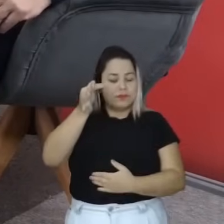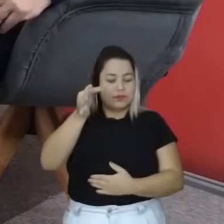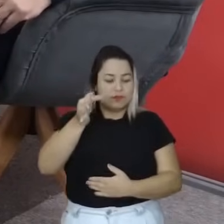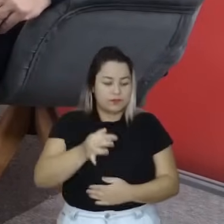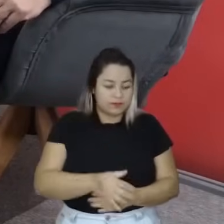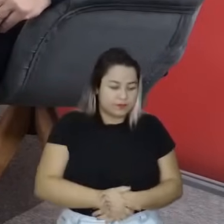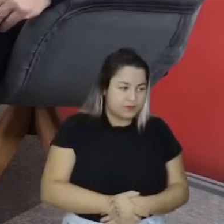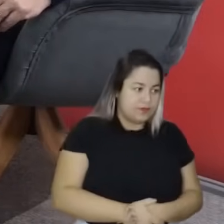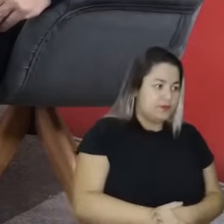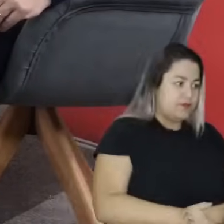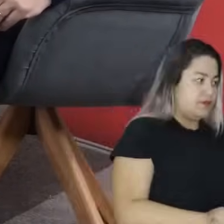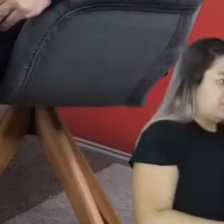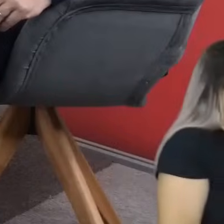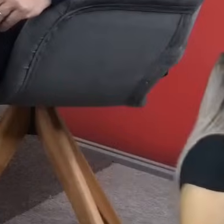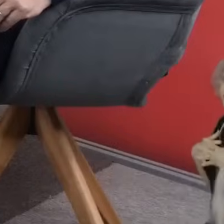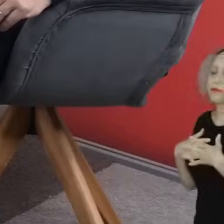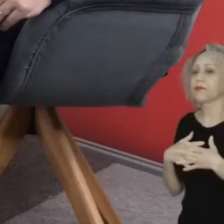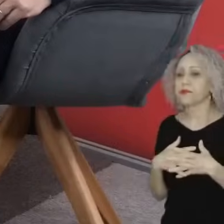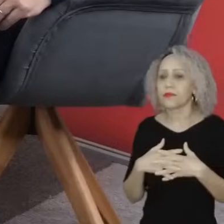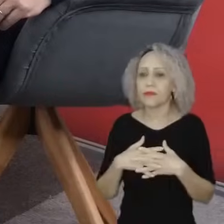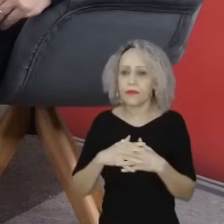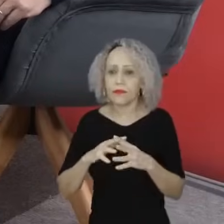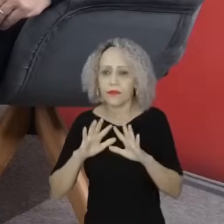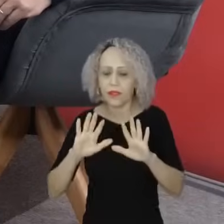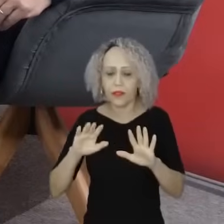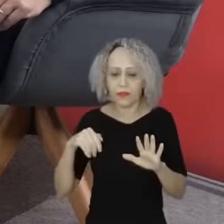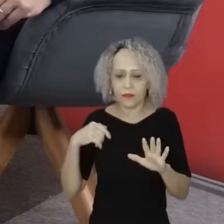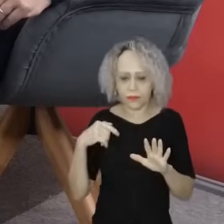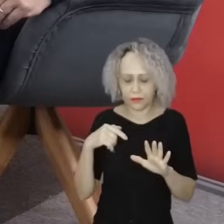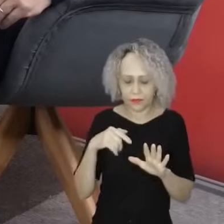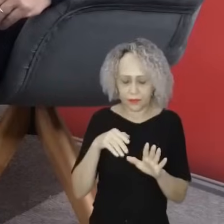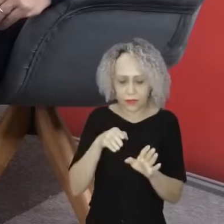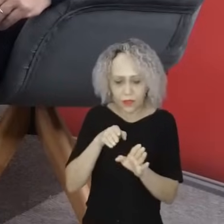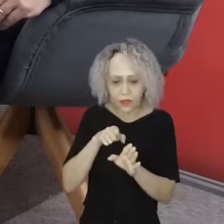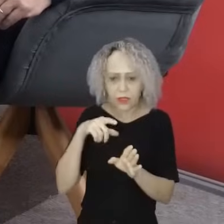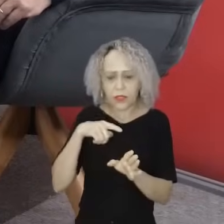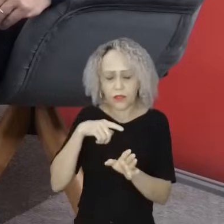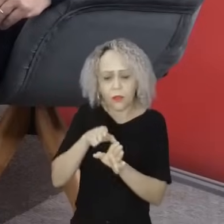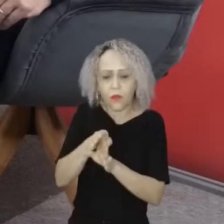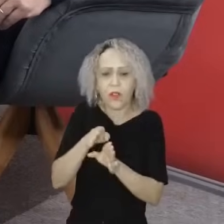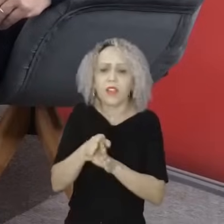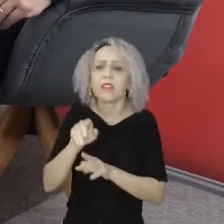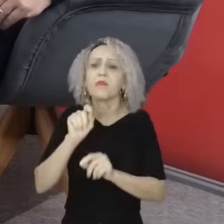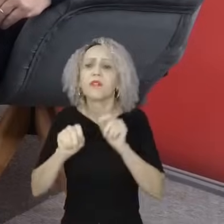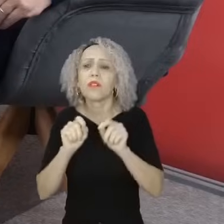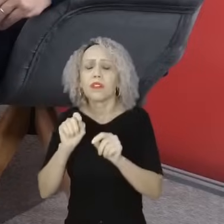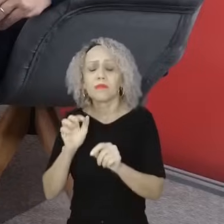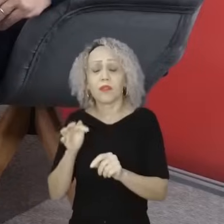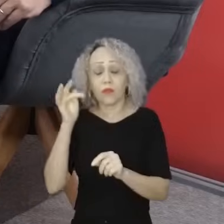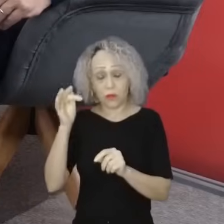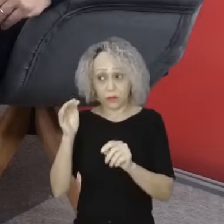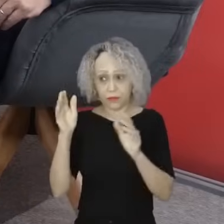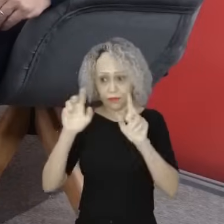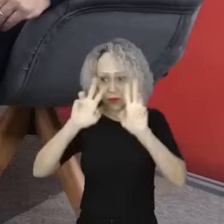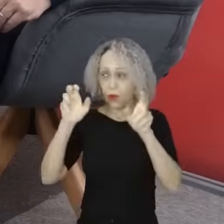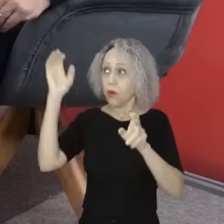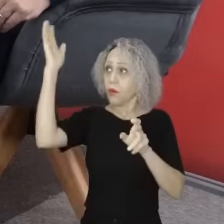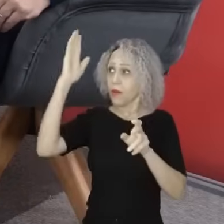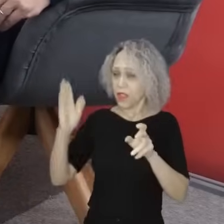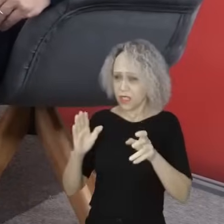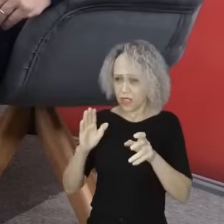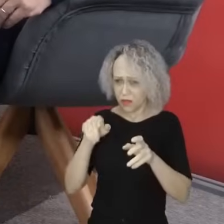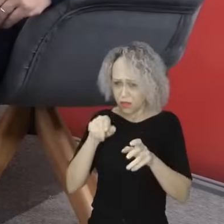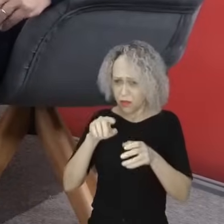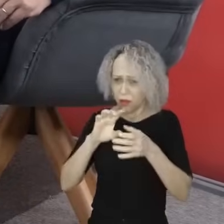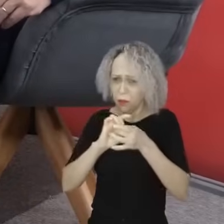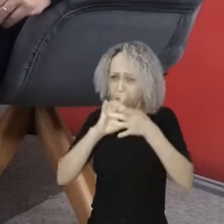que o que foi colocado na peça é o seguinte, orientado para uma seguinte visão de futuro. O Brasil, para ser um país democrático,